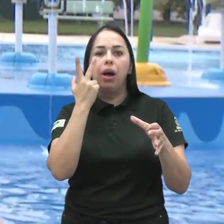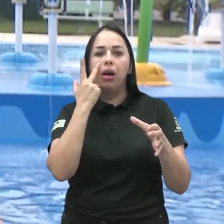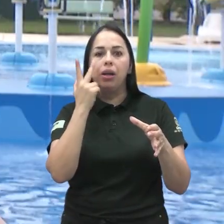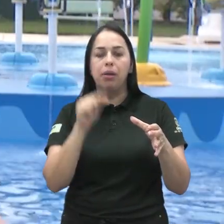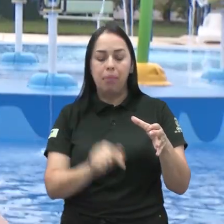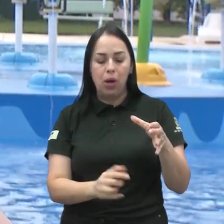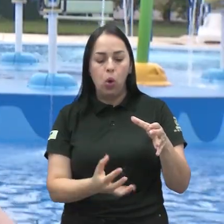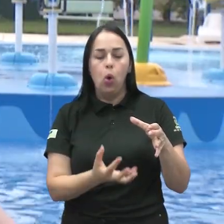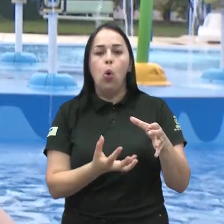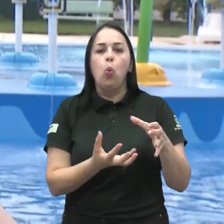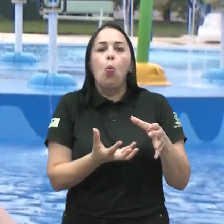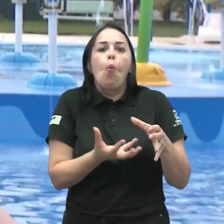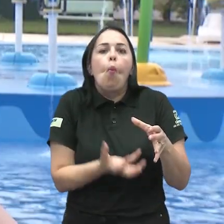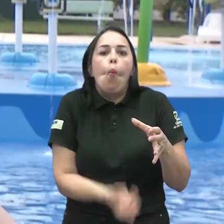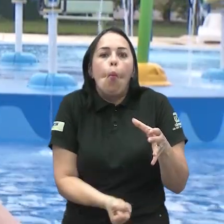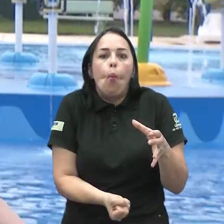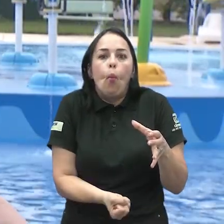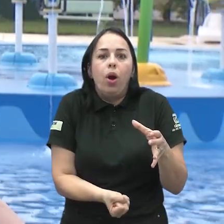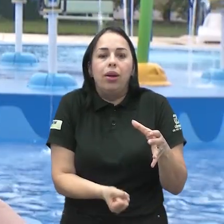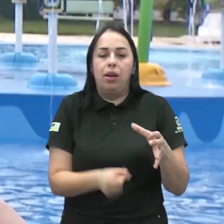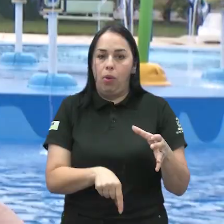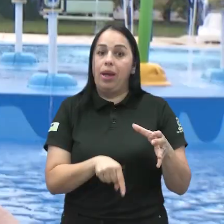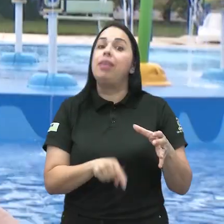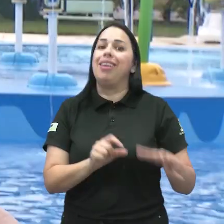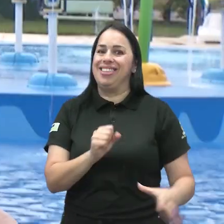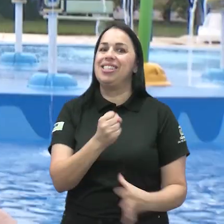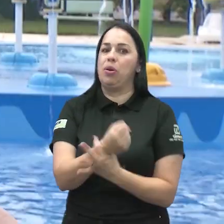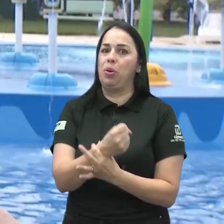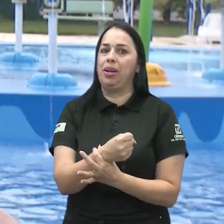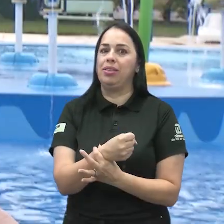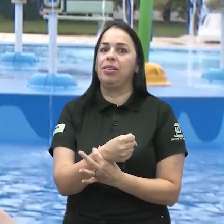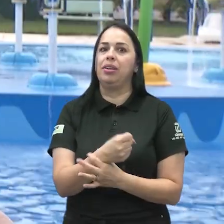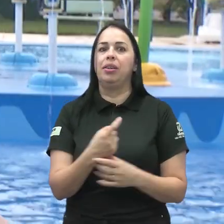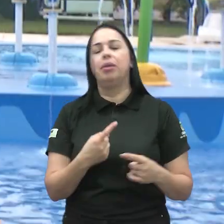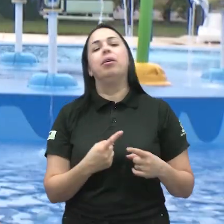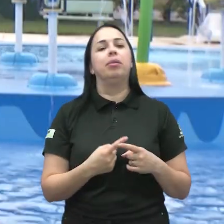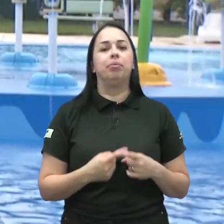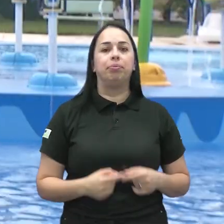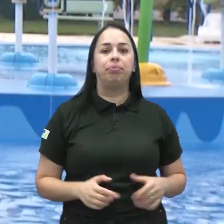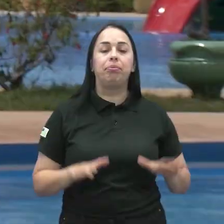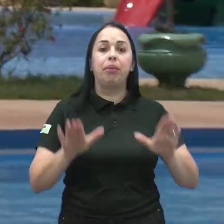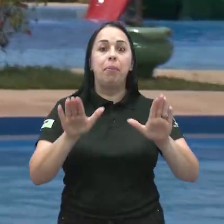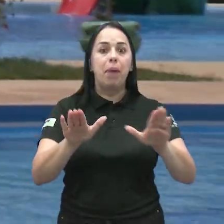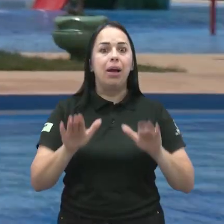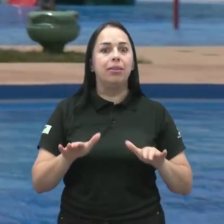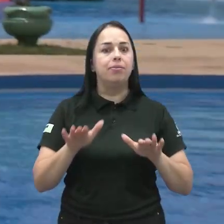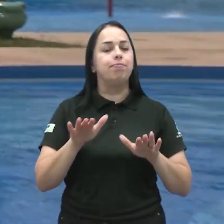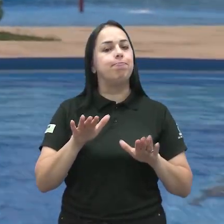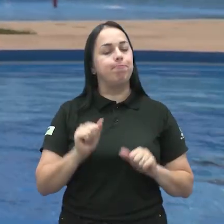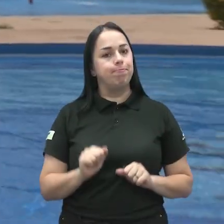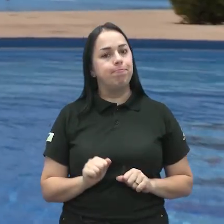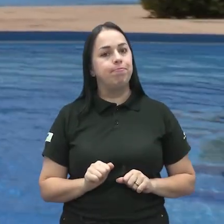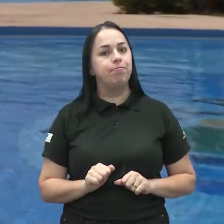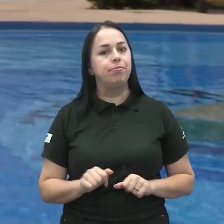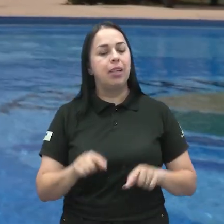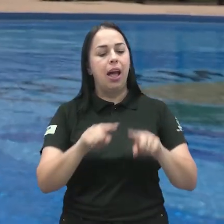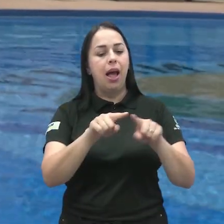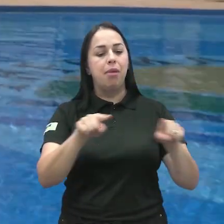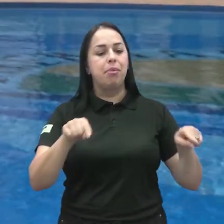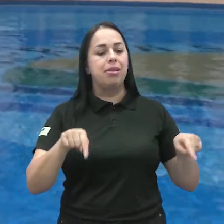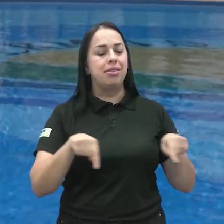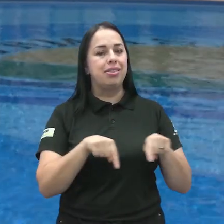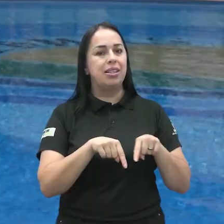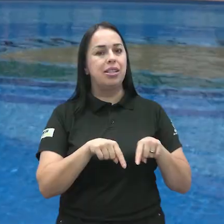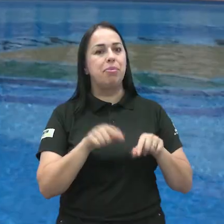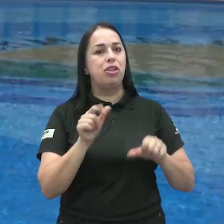pia, só que ali não tem essa sucção, né? Tem um sistema de segurança aí para não fazer isso aí, porque os filtros são próximos. Mas o cenário muda quando a piscina